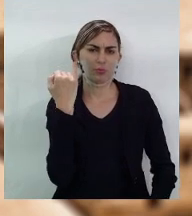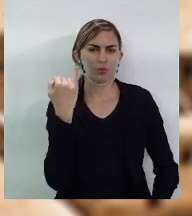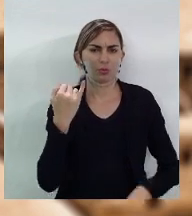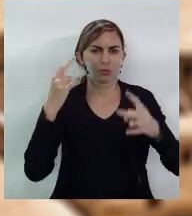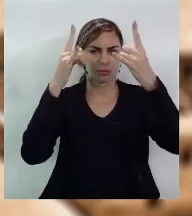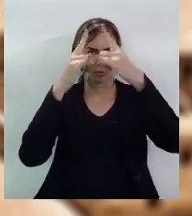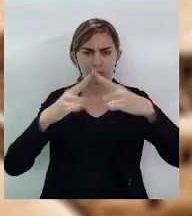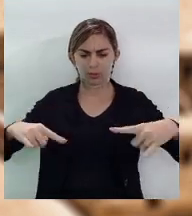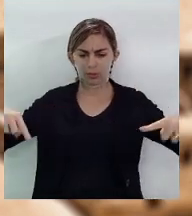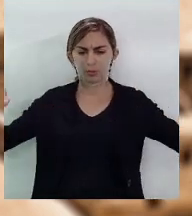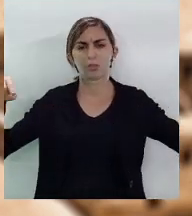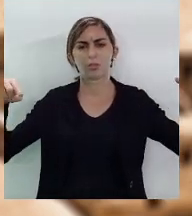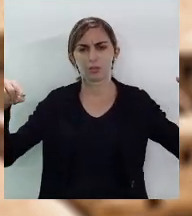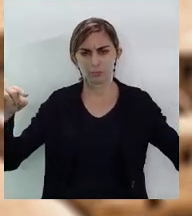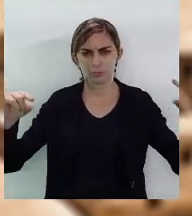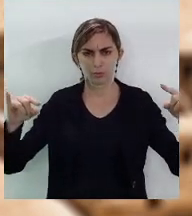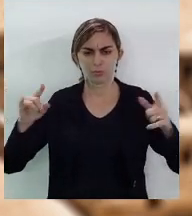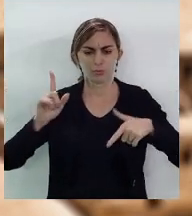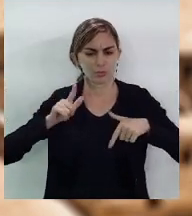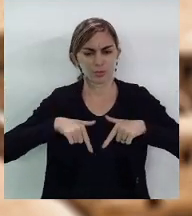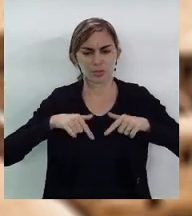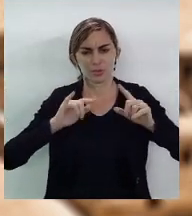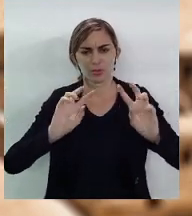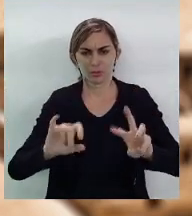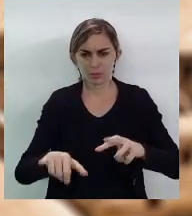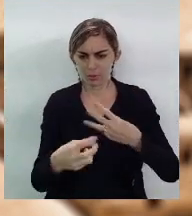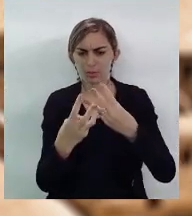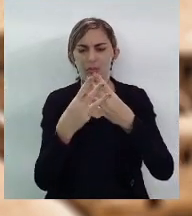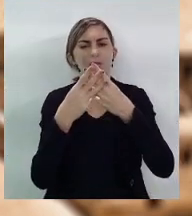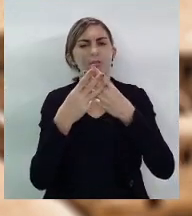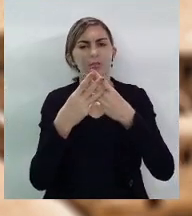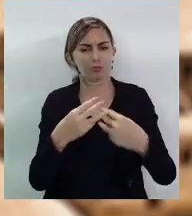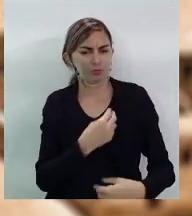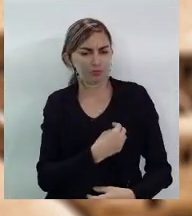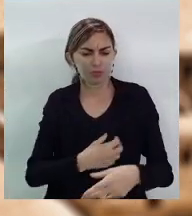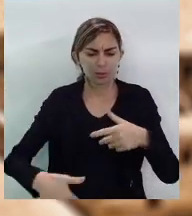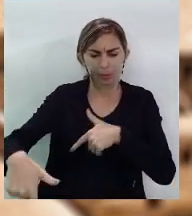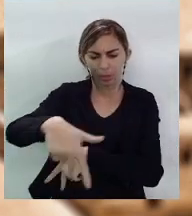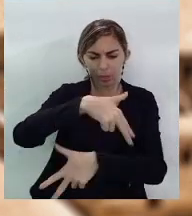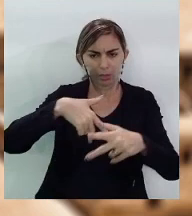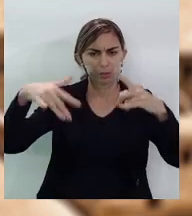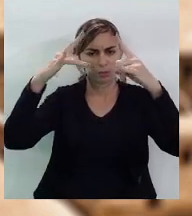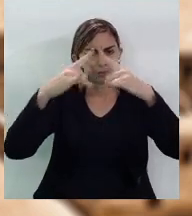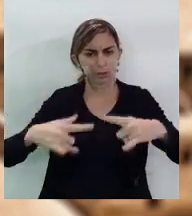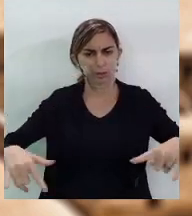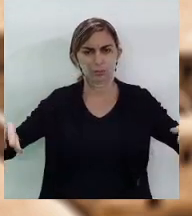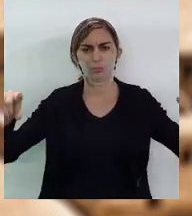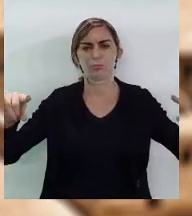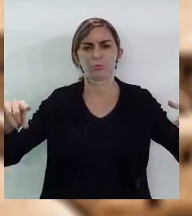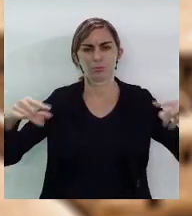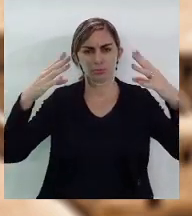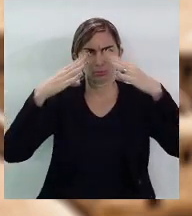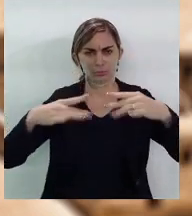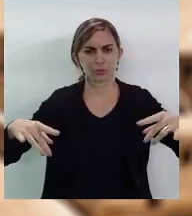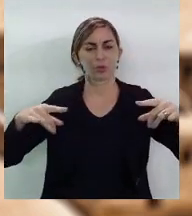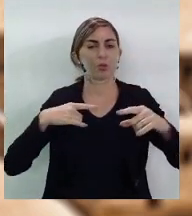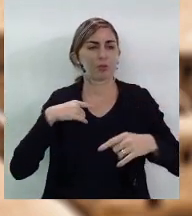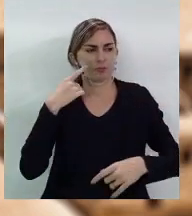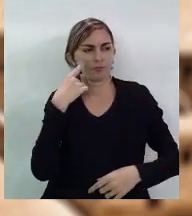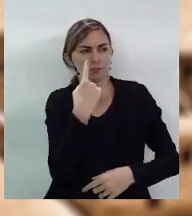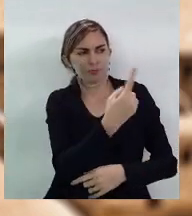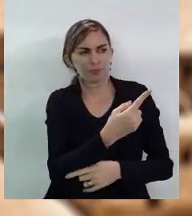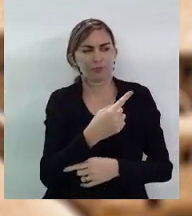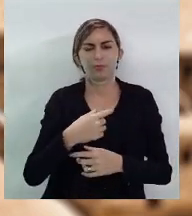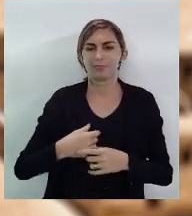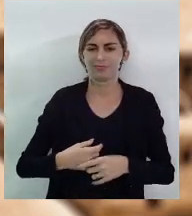do templo de Israel para eles, que foi muito grande, a vida circulava em torno dele, e aqui vemos o que? O